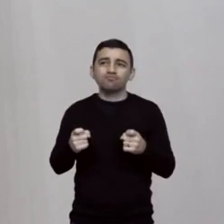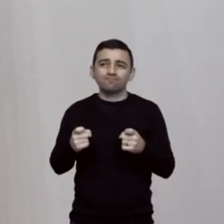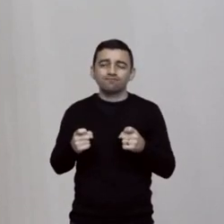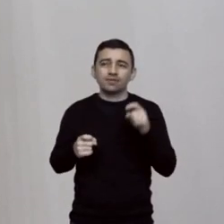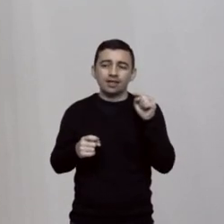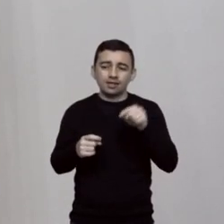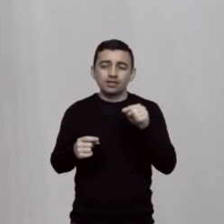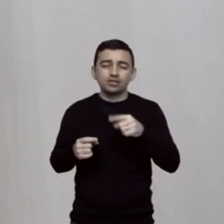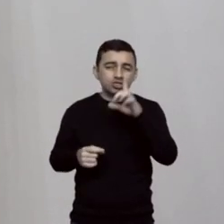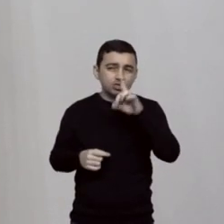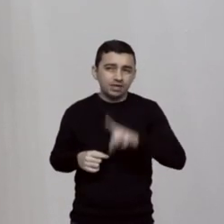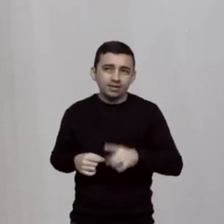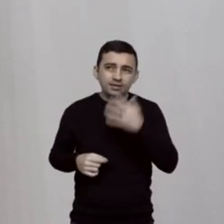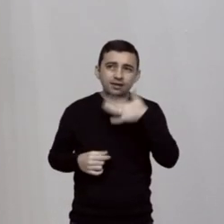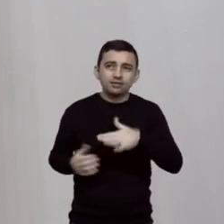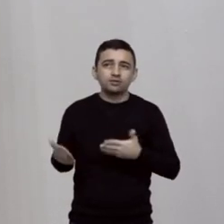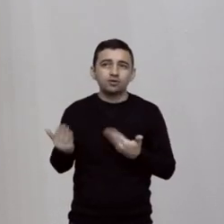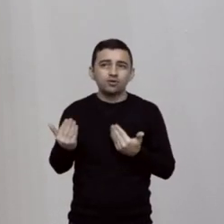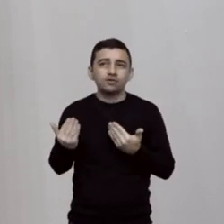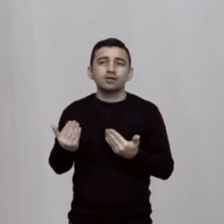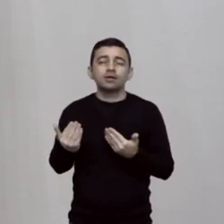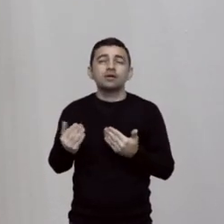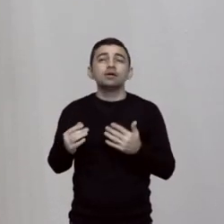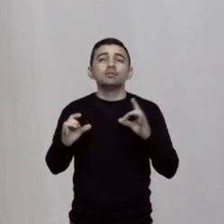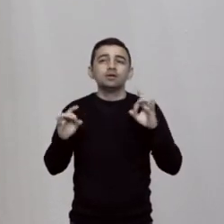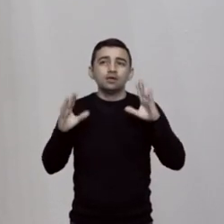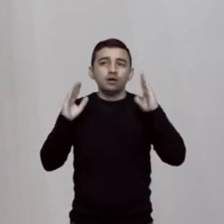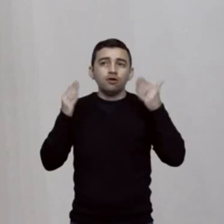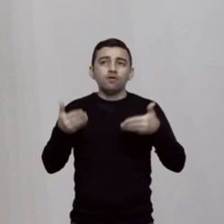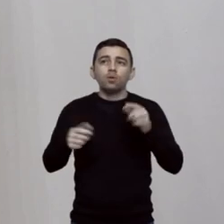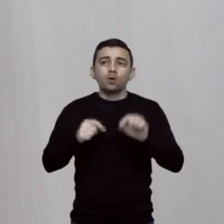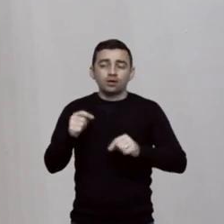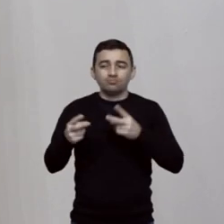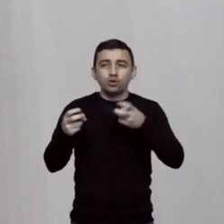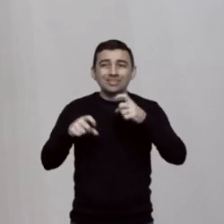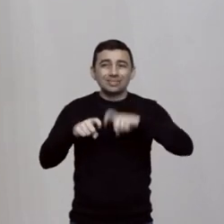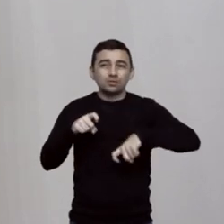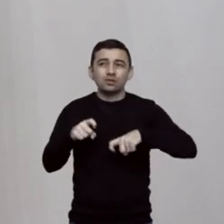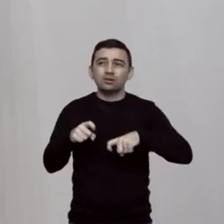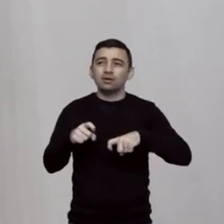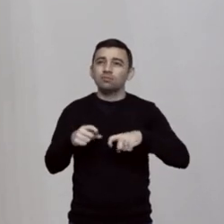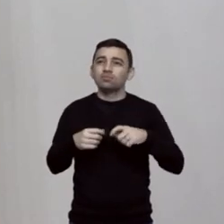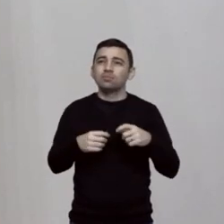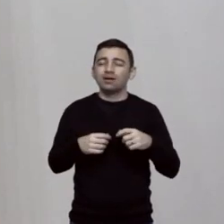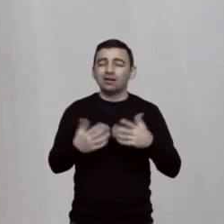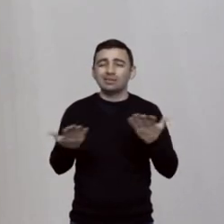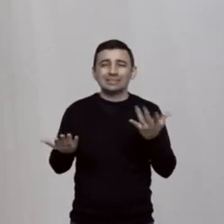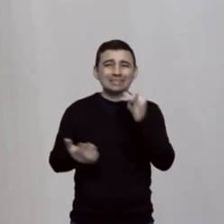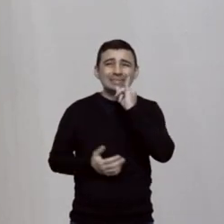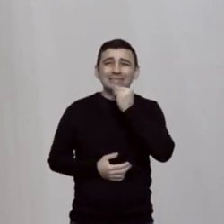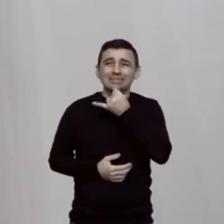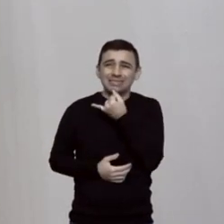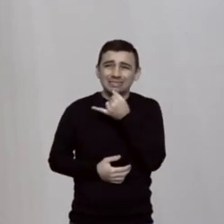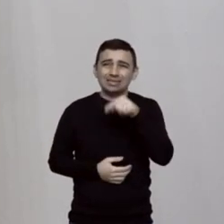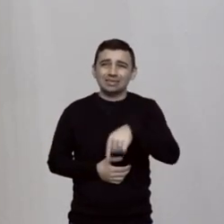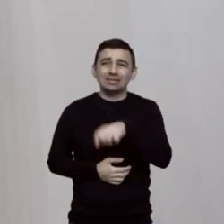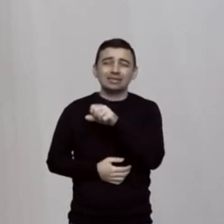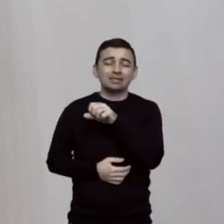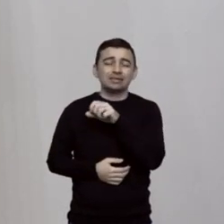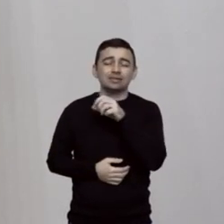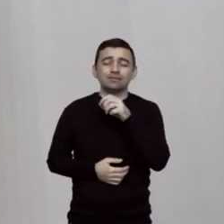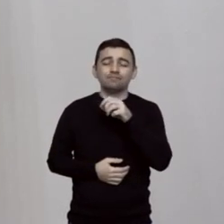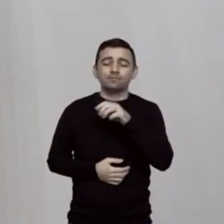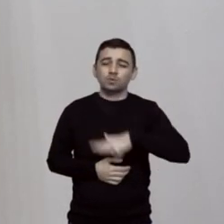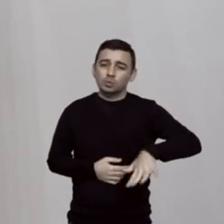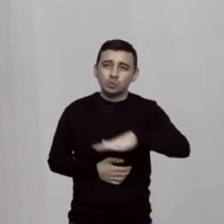dos direitos da criança adolescente especial nessa questão da exploração sexual em lahm em Santa Catarina é